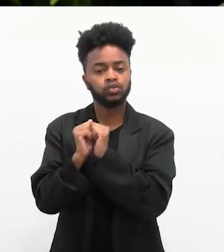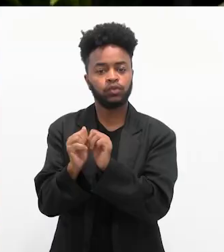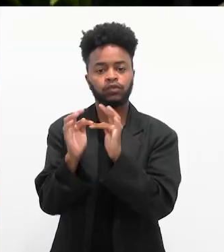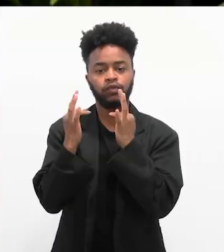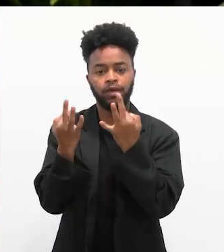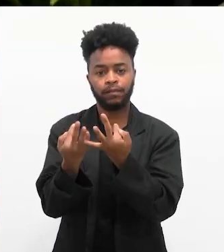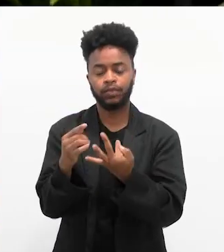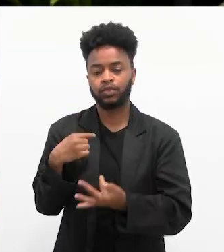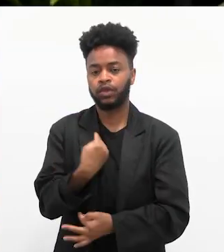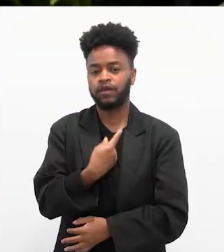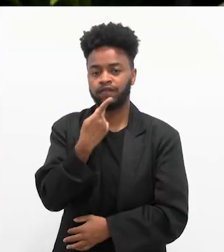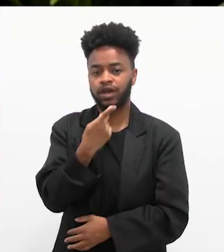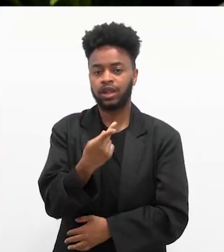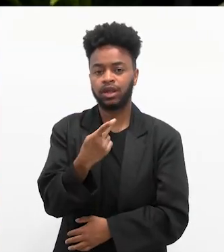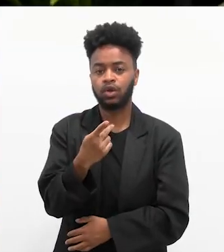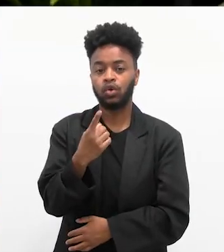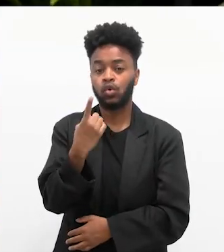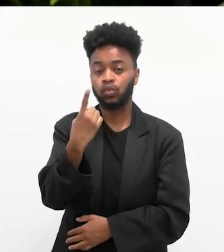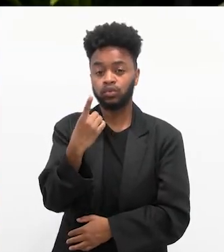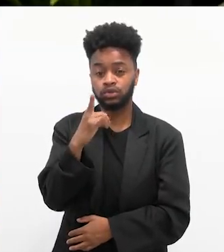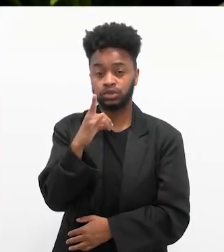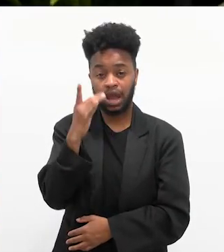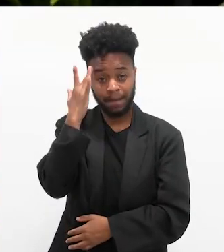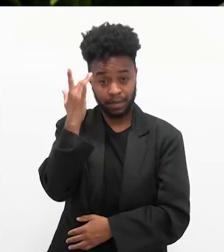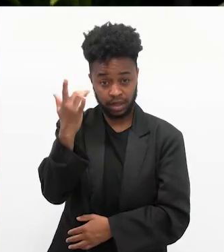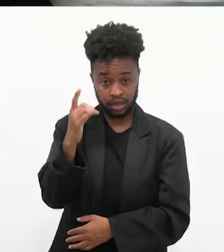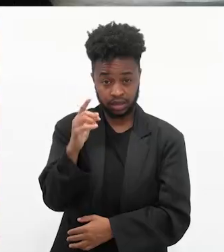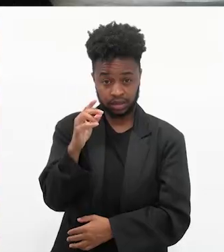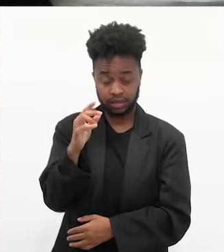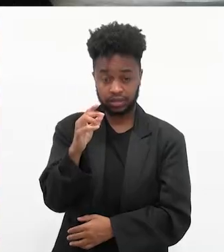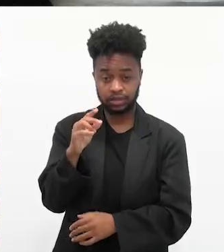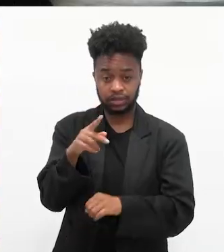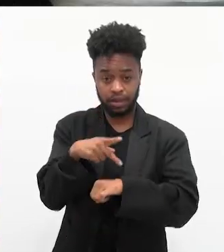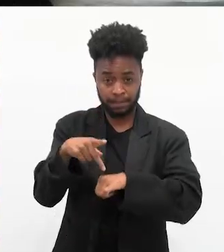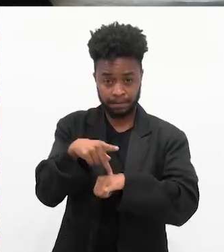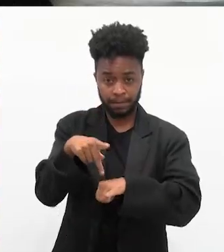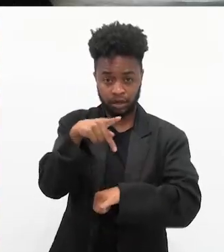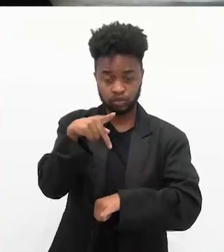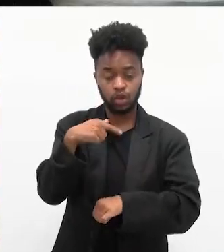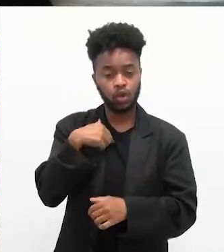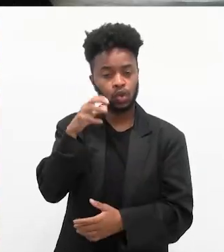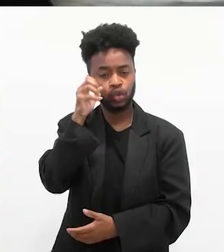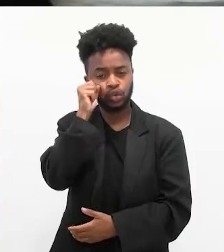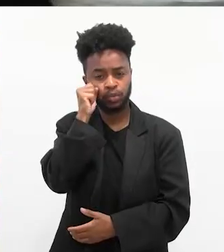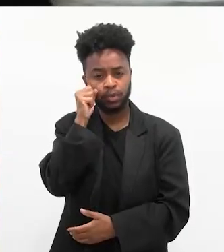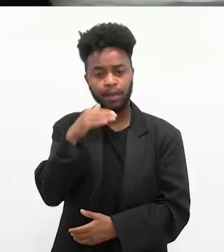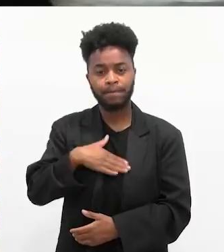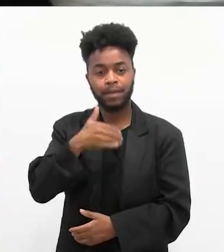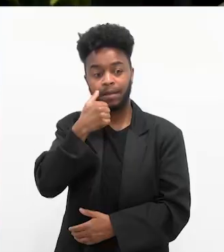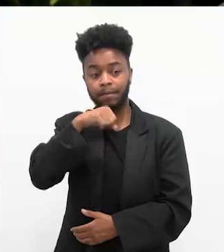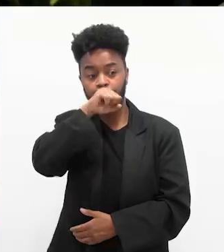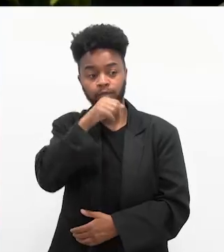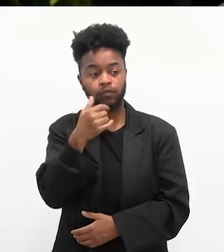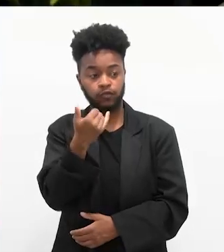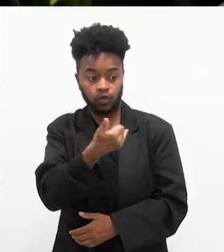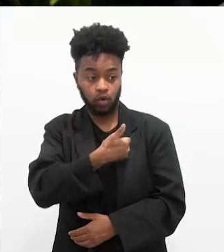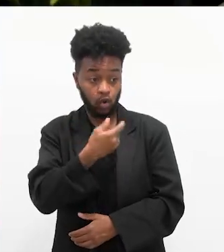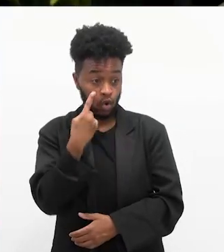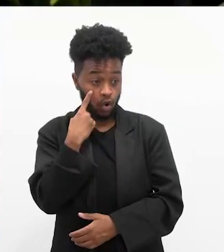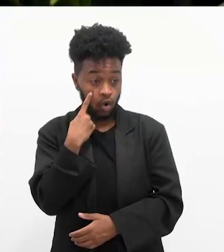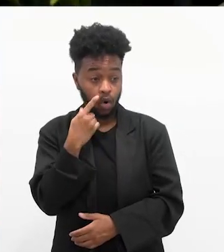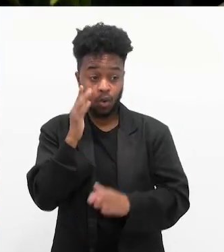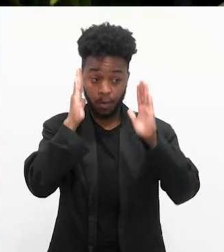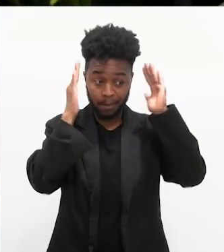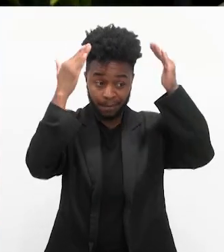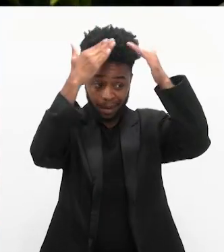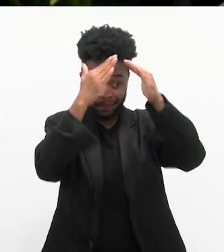um tempo com a família. A gente chama de Pascuela, é o dia seguinte à Páscoa. Estava dormindo, eu abri os olhos, minha mãe